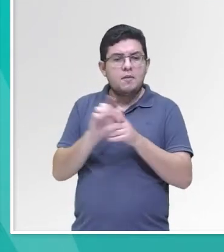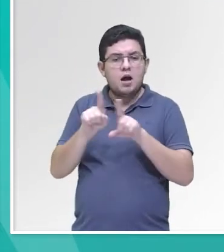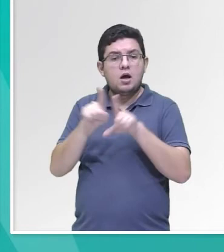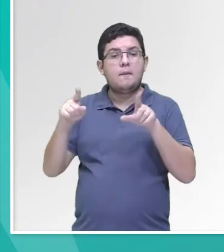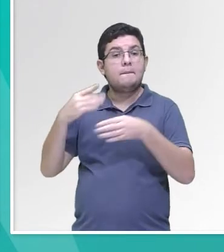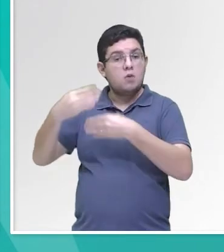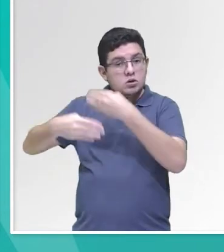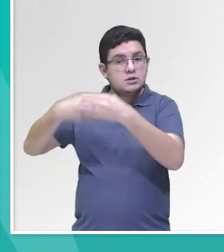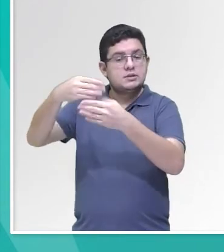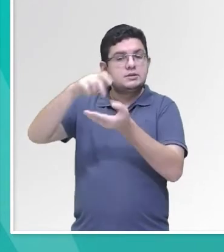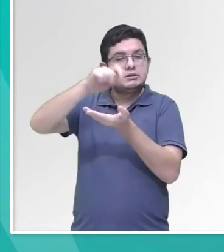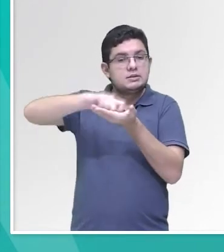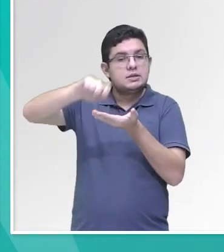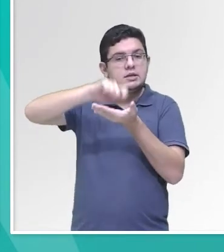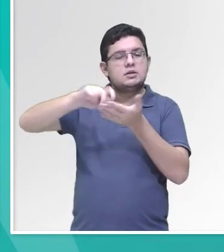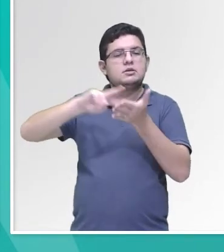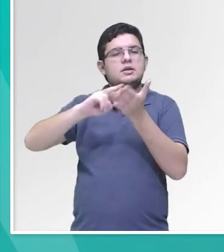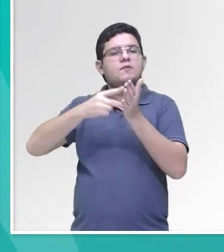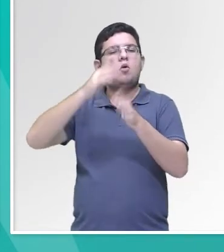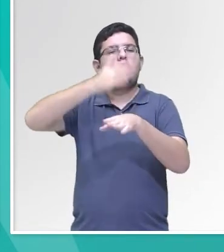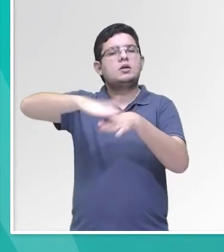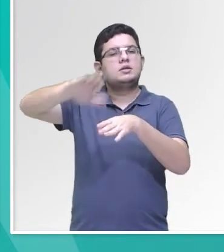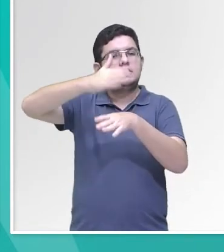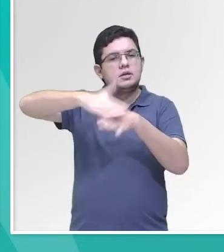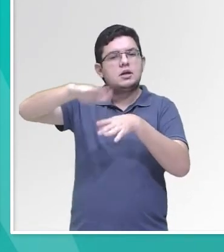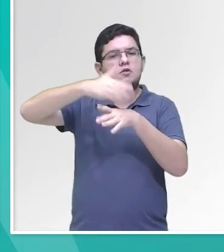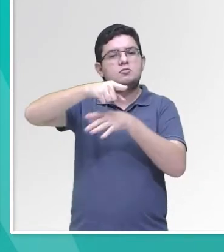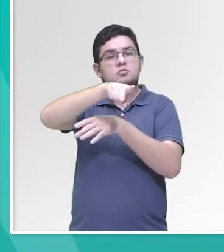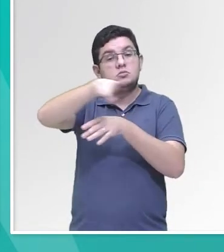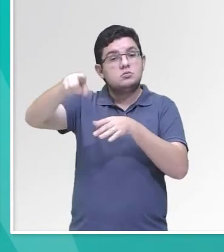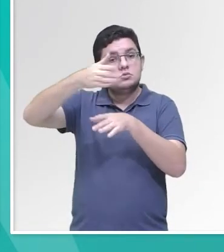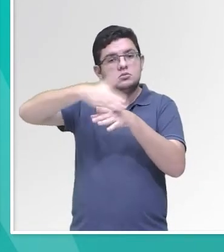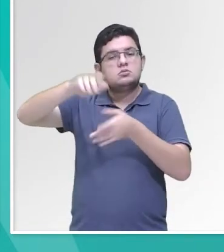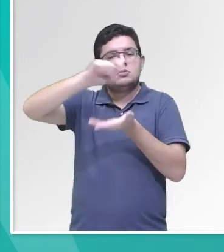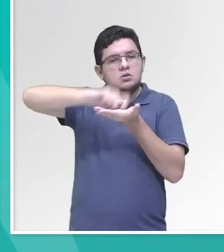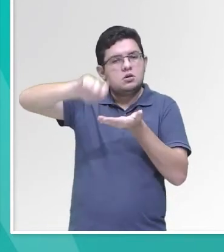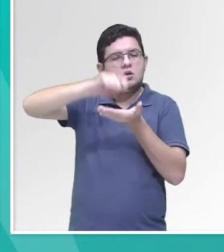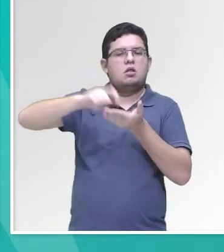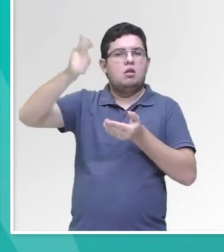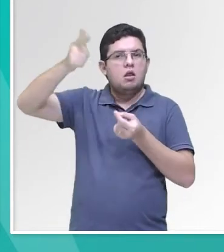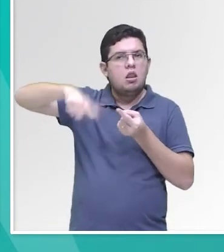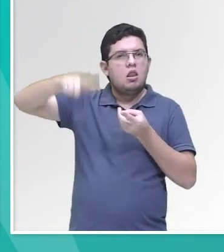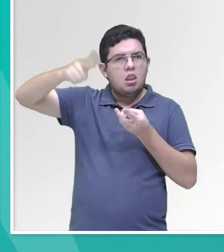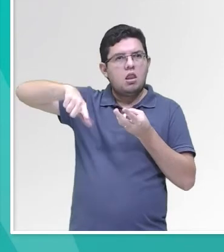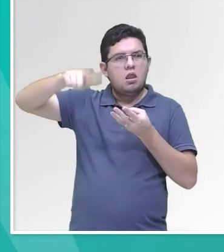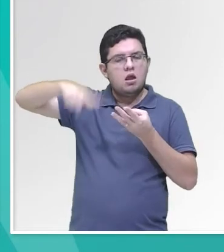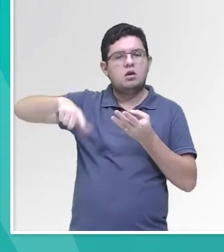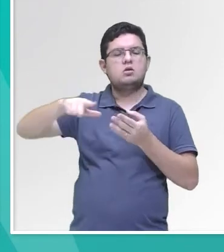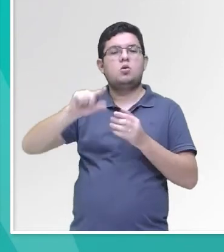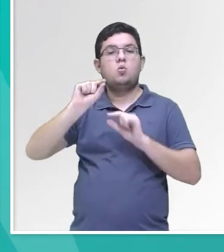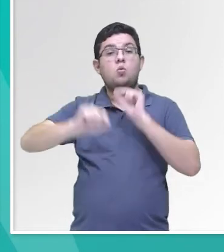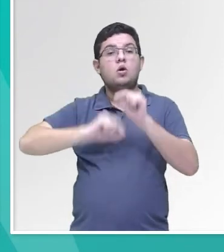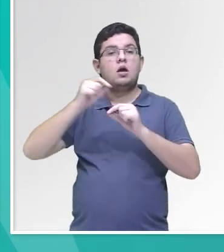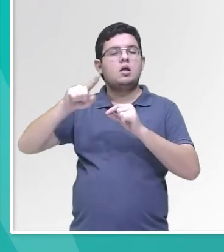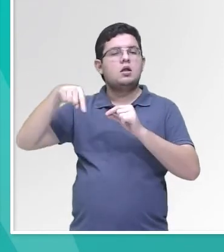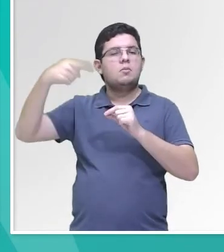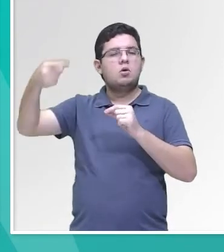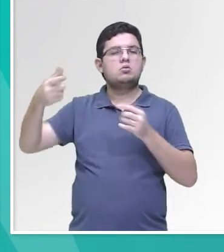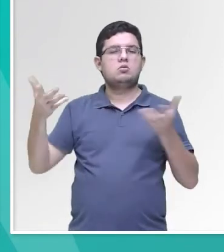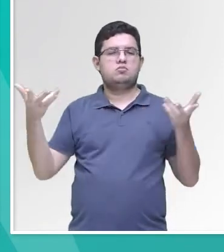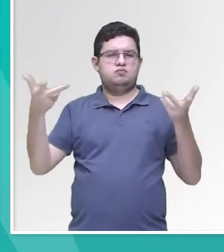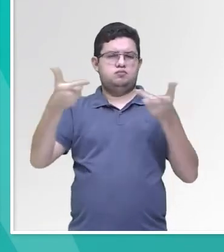escrita é um processo de treino. A gente precisa começar a escrever, reescrever e reescrever os nossos textos até que a gente